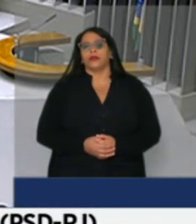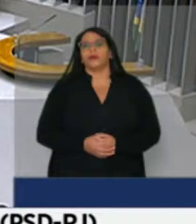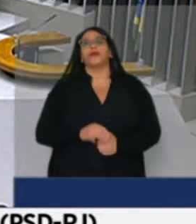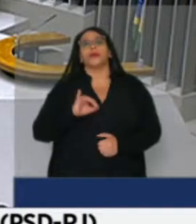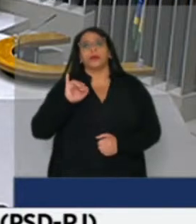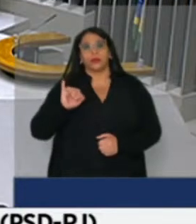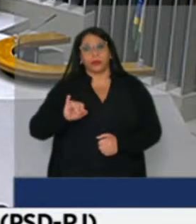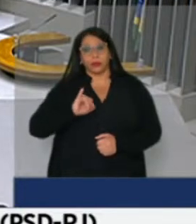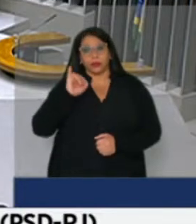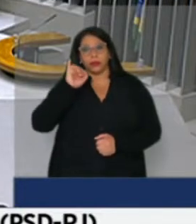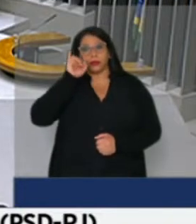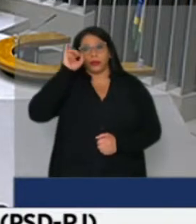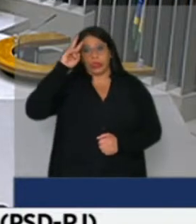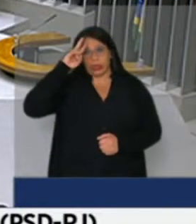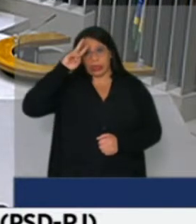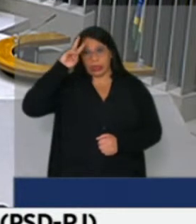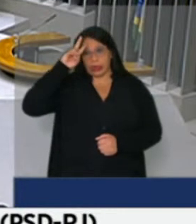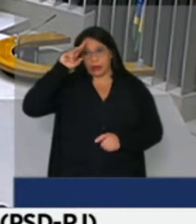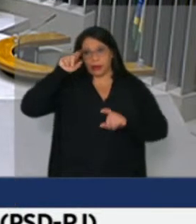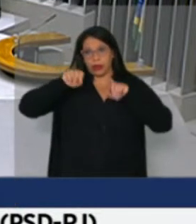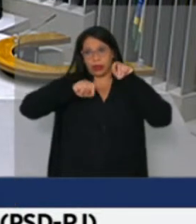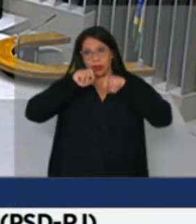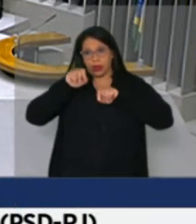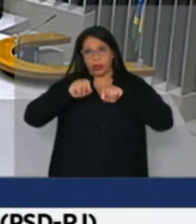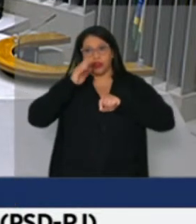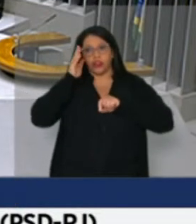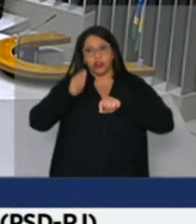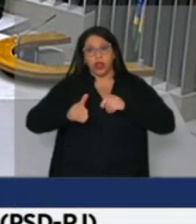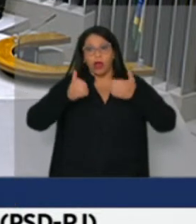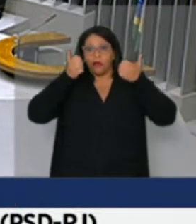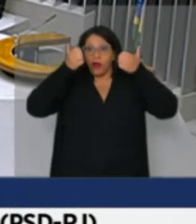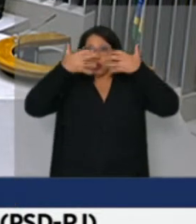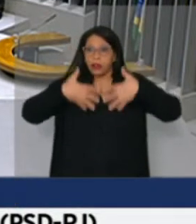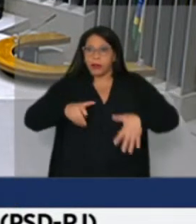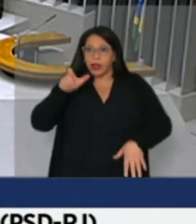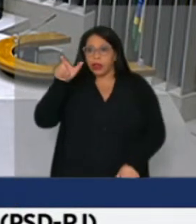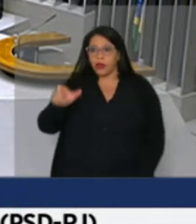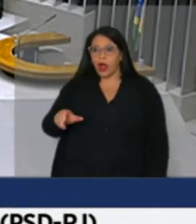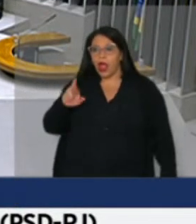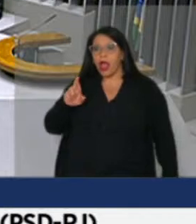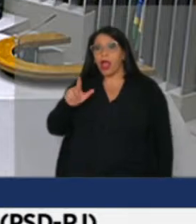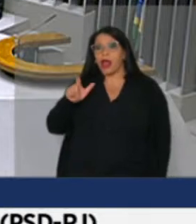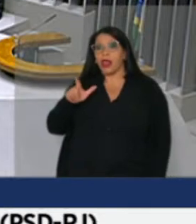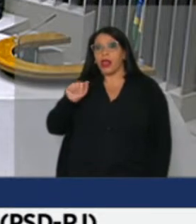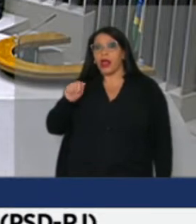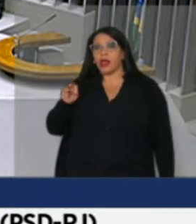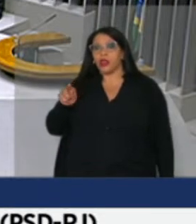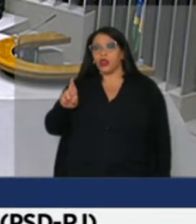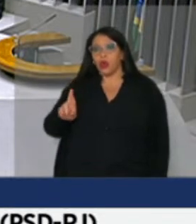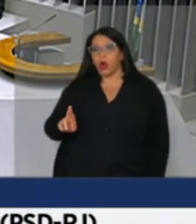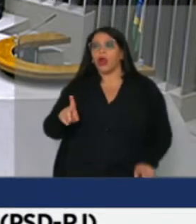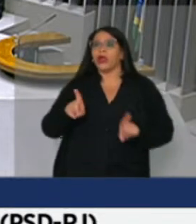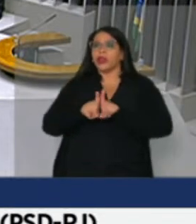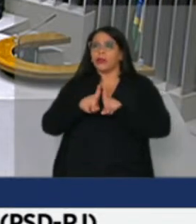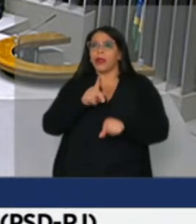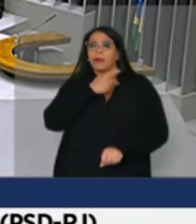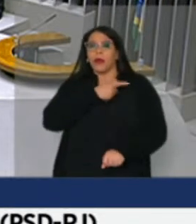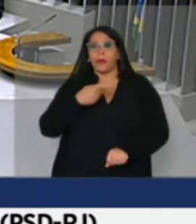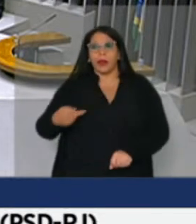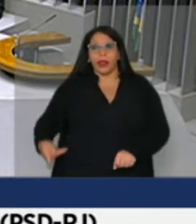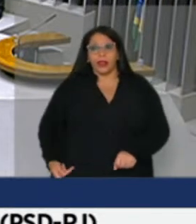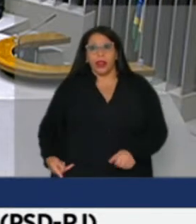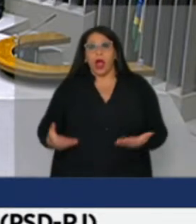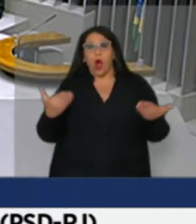Importante relembrar que, conforme dito pelo relator do projeto de resolução e também pelo presidente da Câmara, o que o plenário